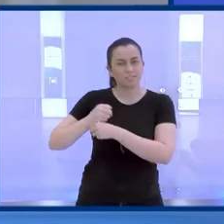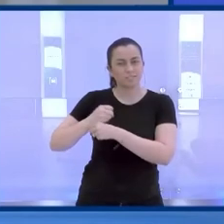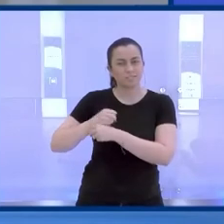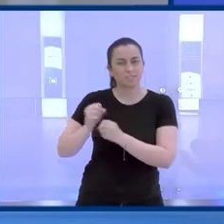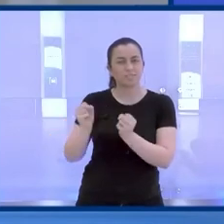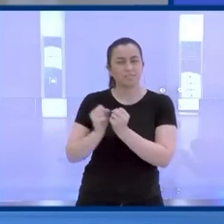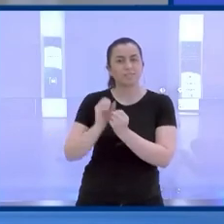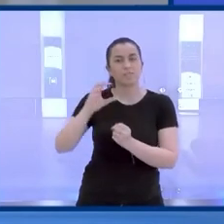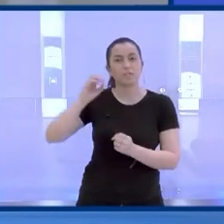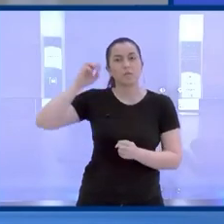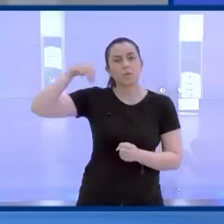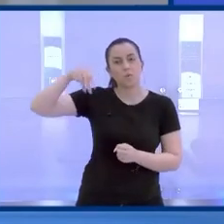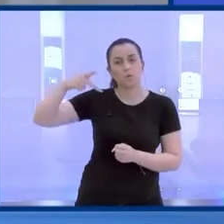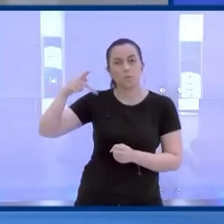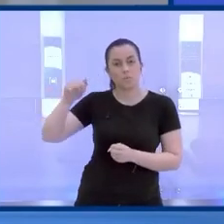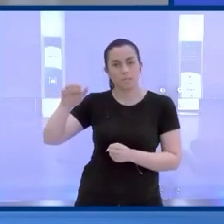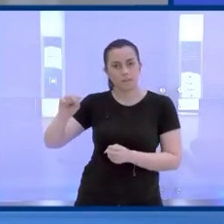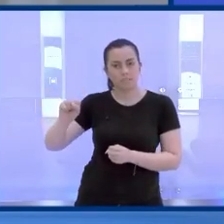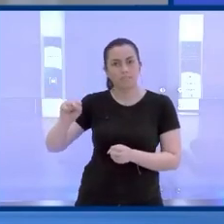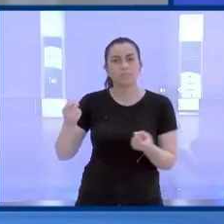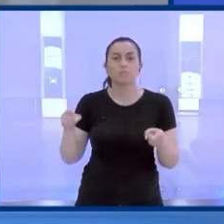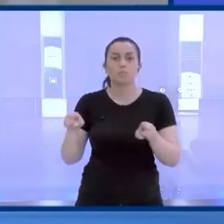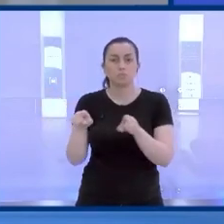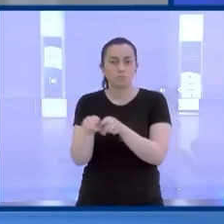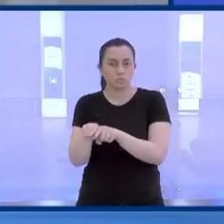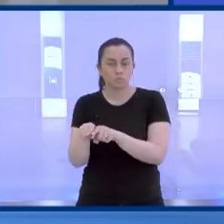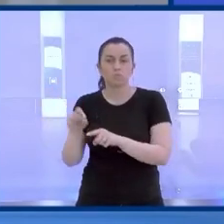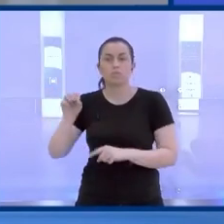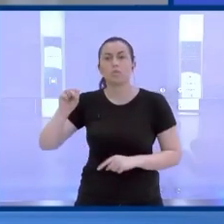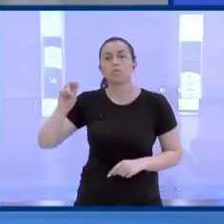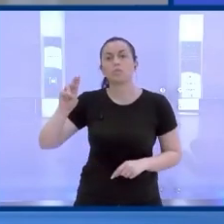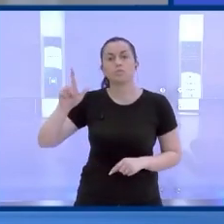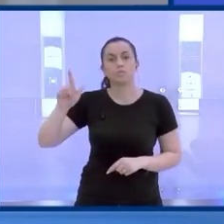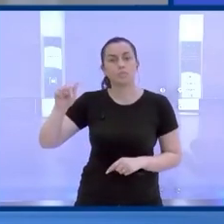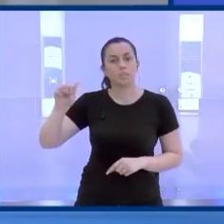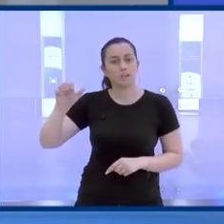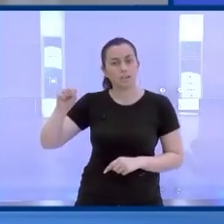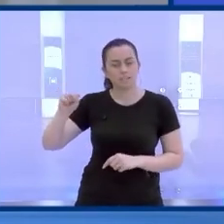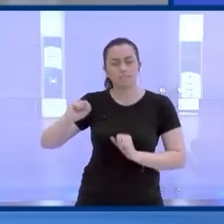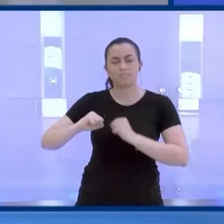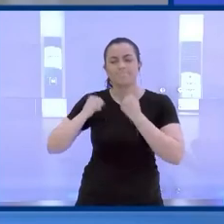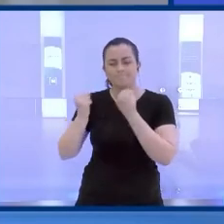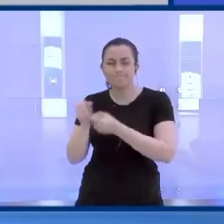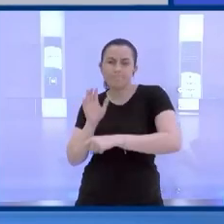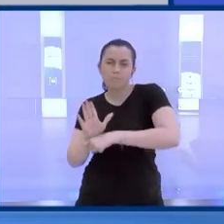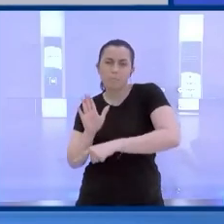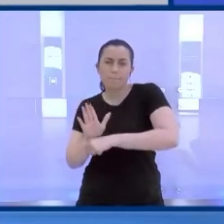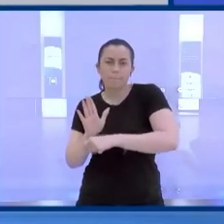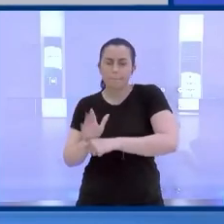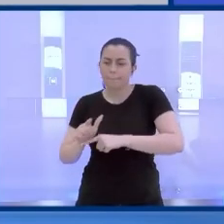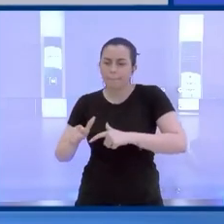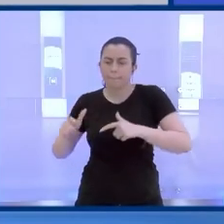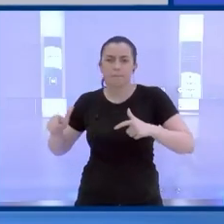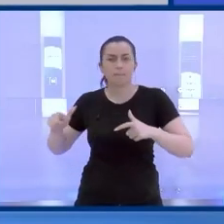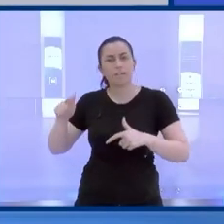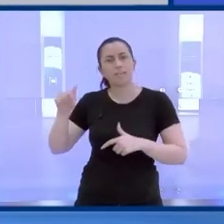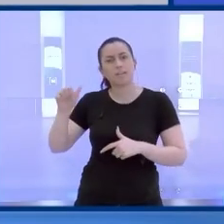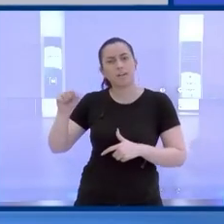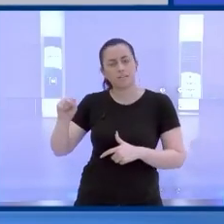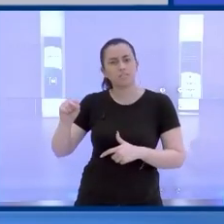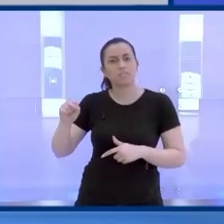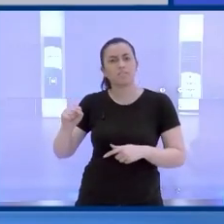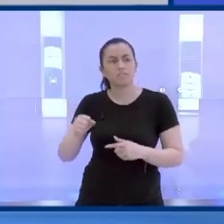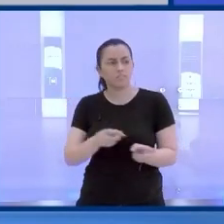da Comgás, a gente vem investindo, desenvolvendo o mercado de gás, nós